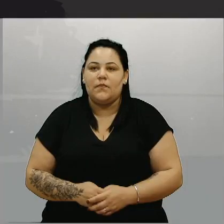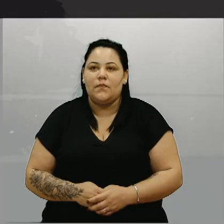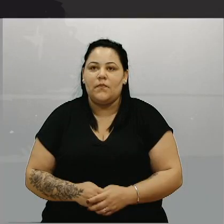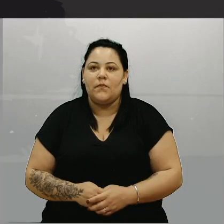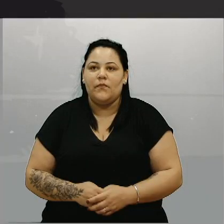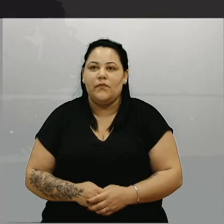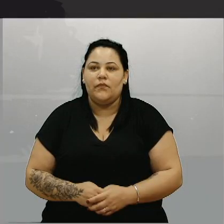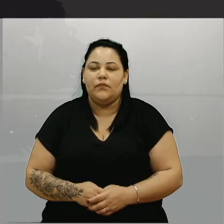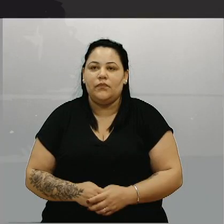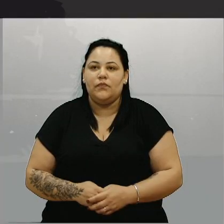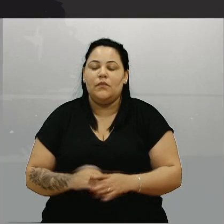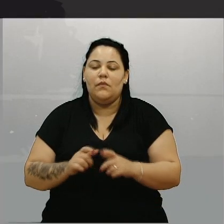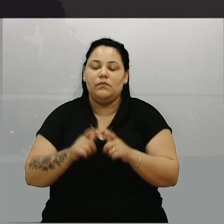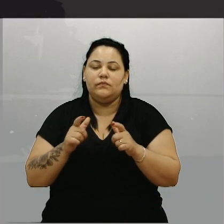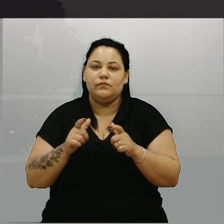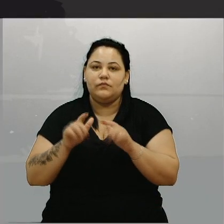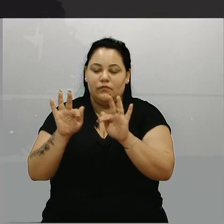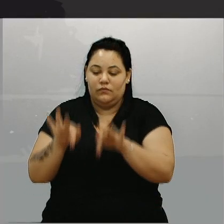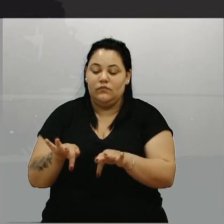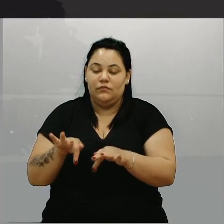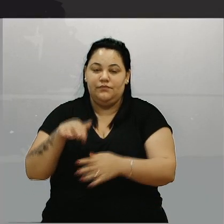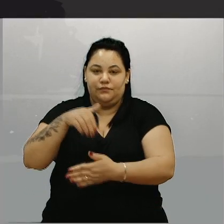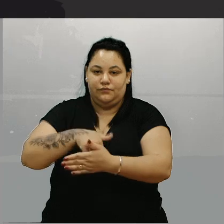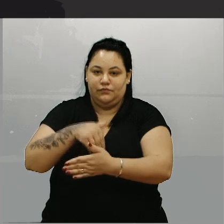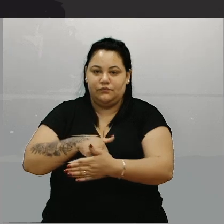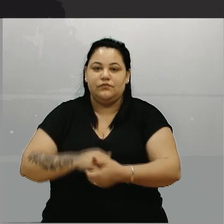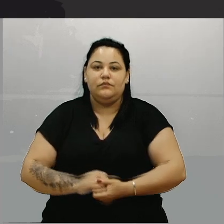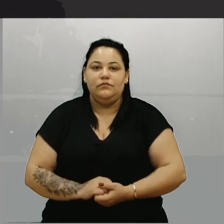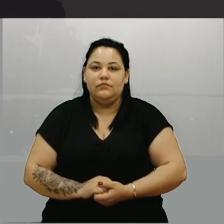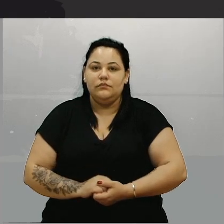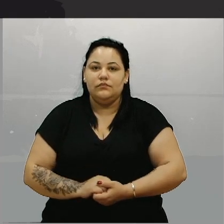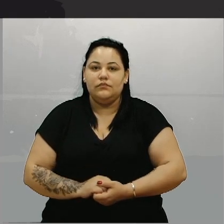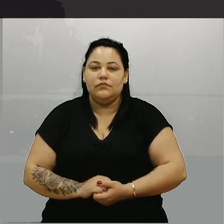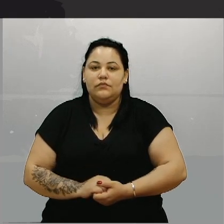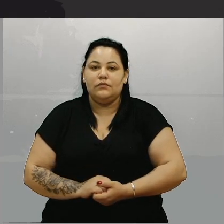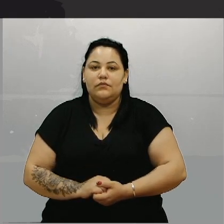votos, encerrada a votação.